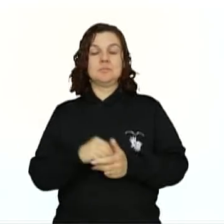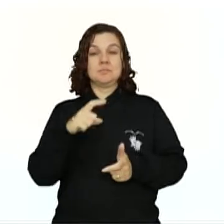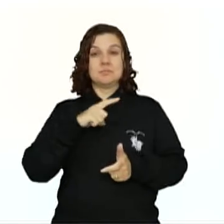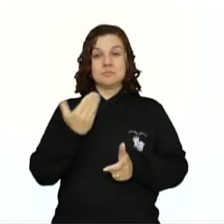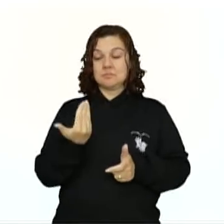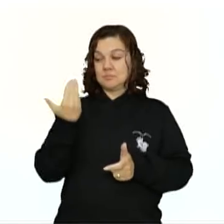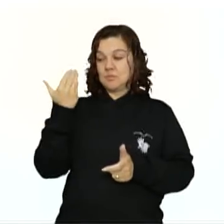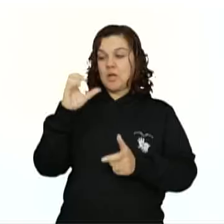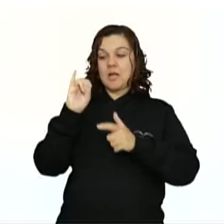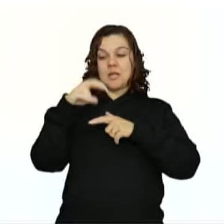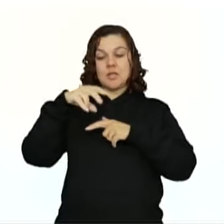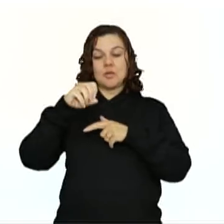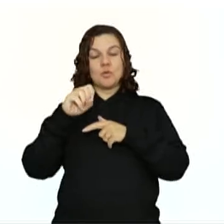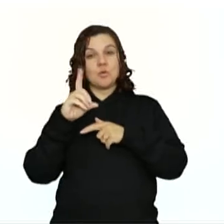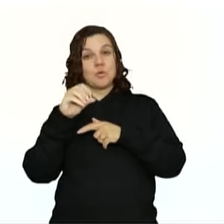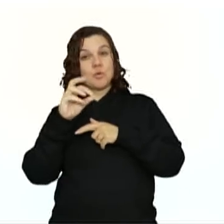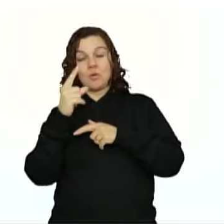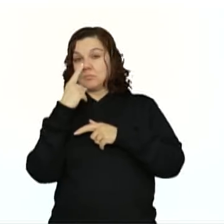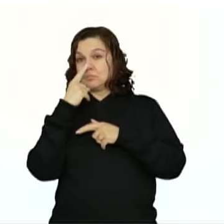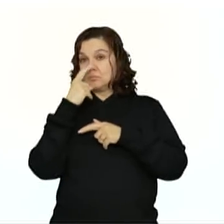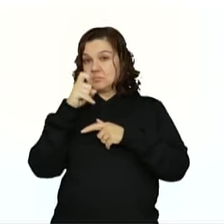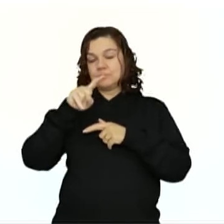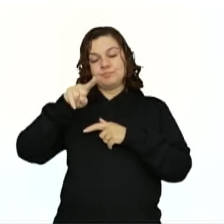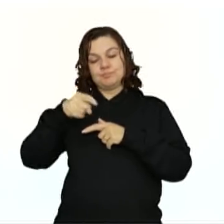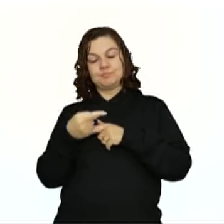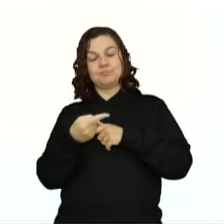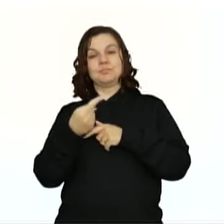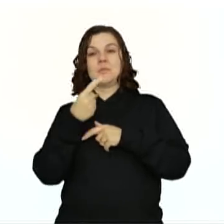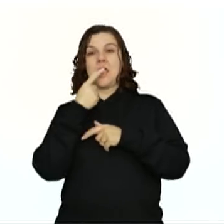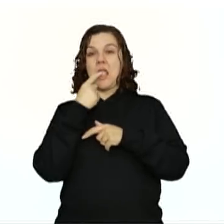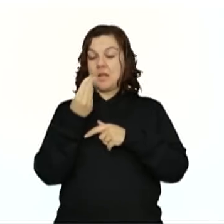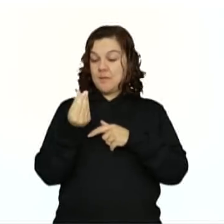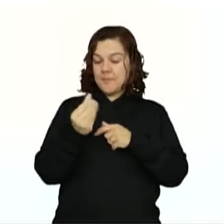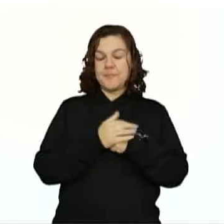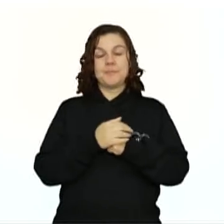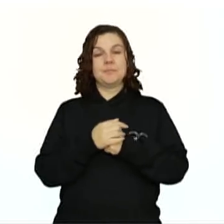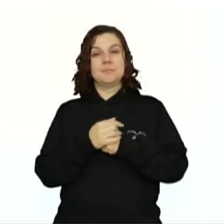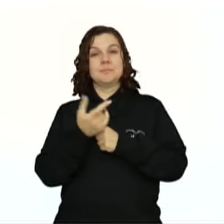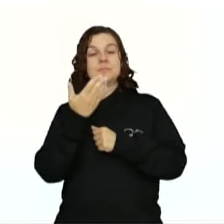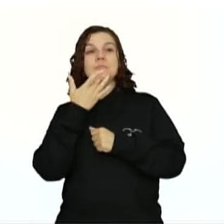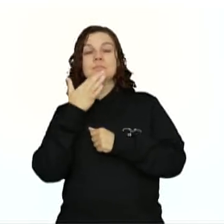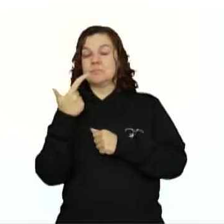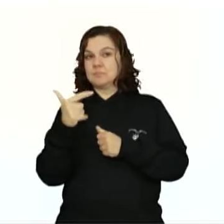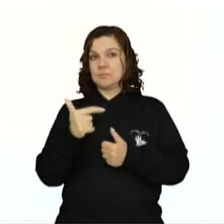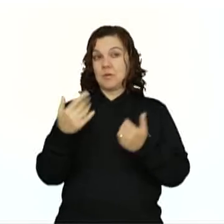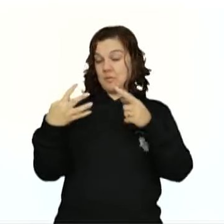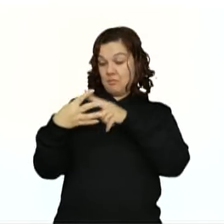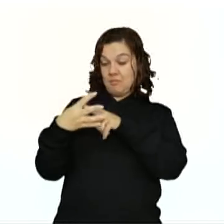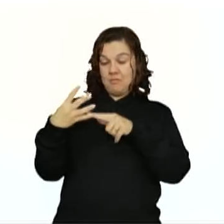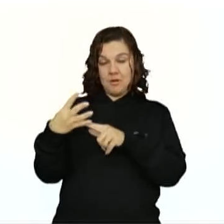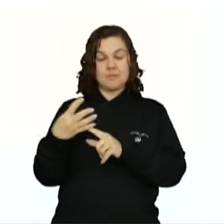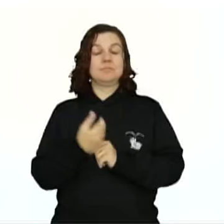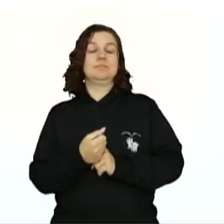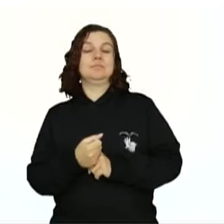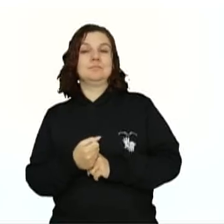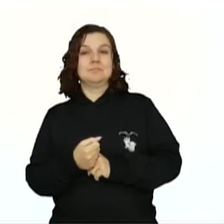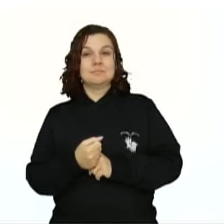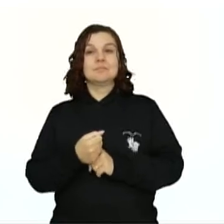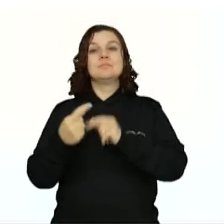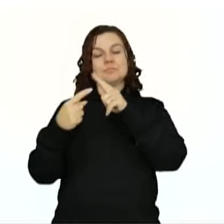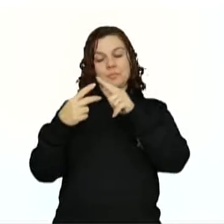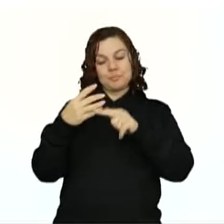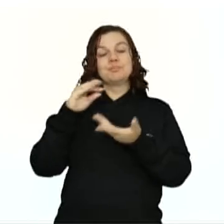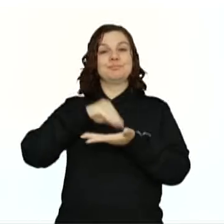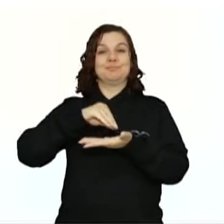aqui inodora, vírgula, insípida, vírgula, incolor. Agora são 4. Inodora, insípida,